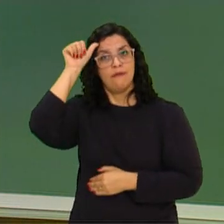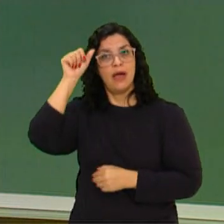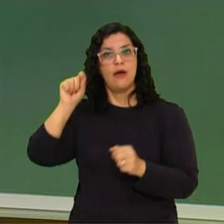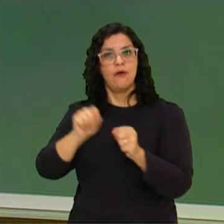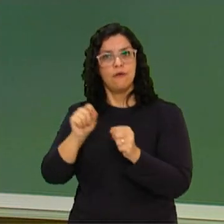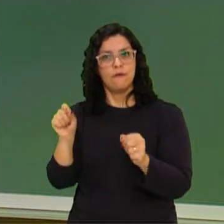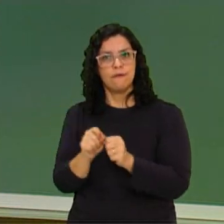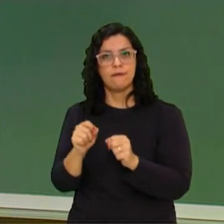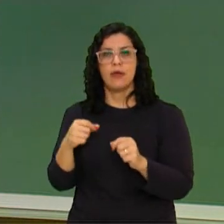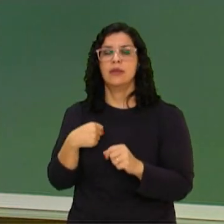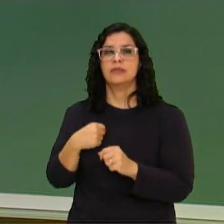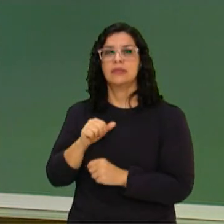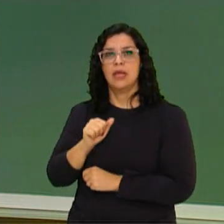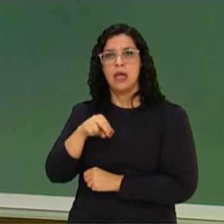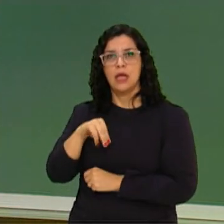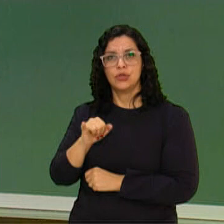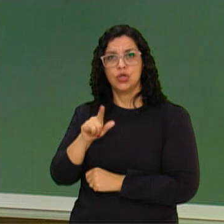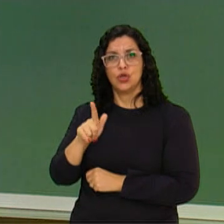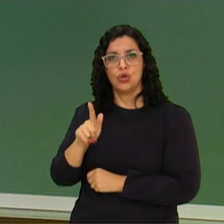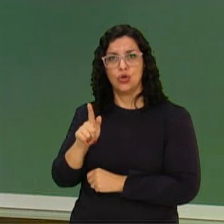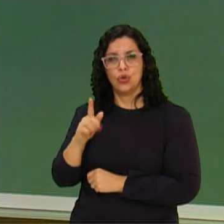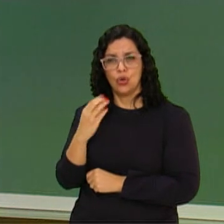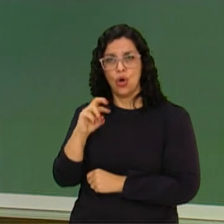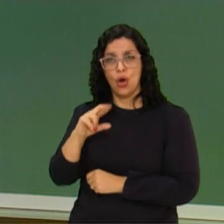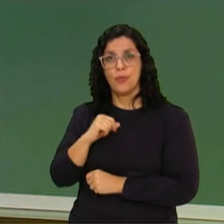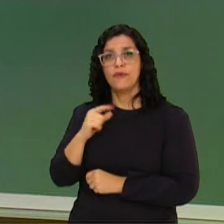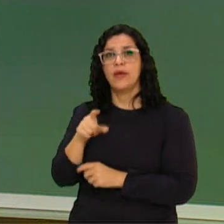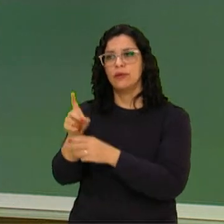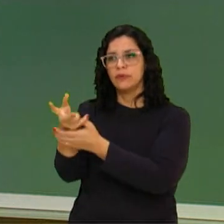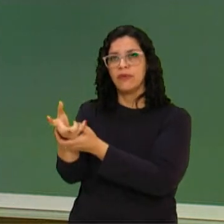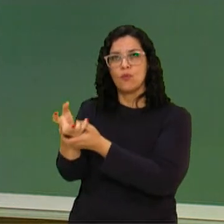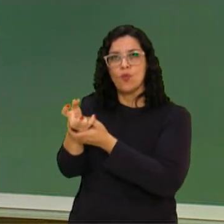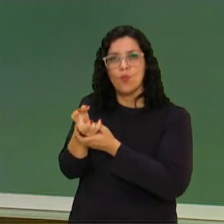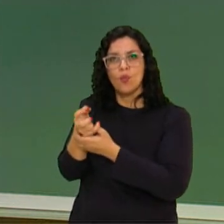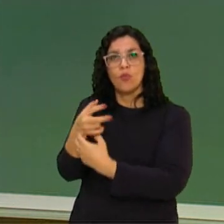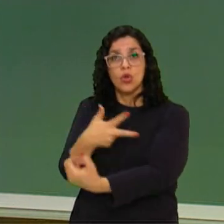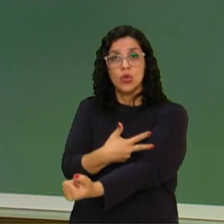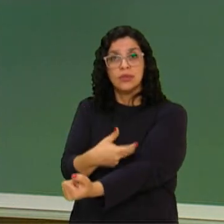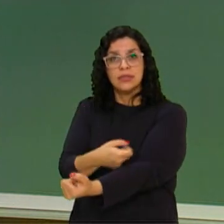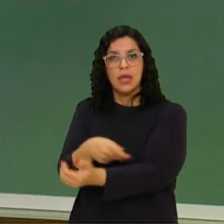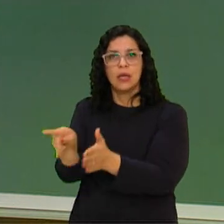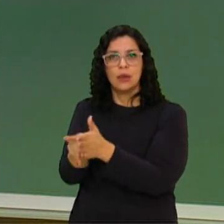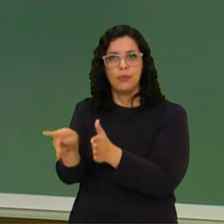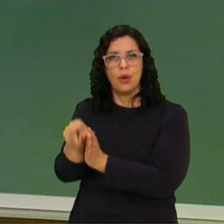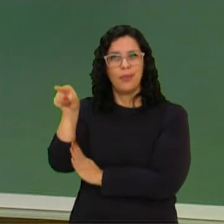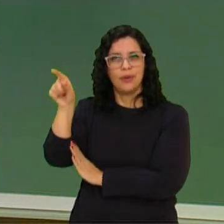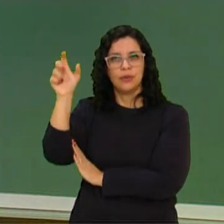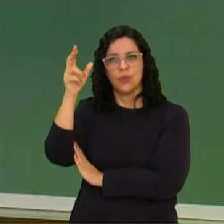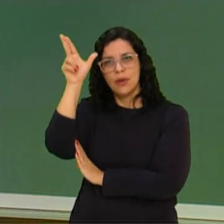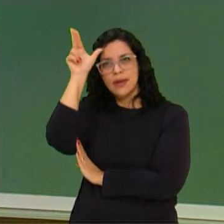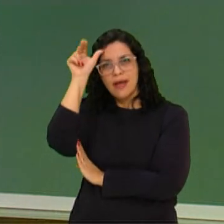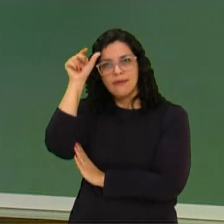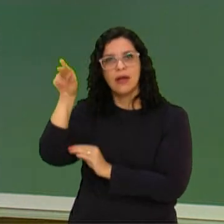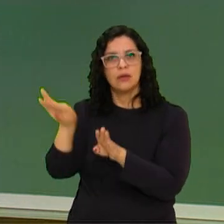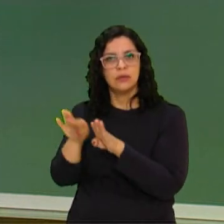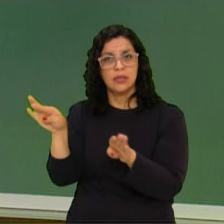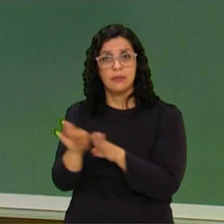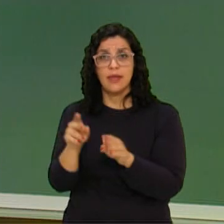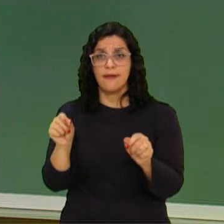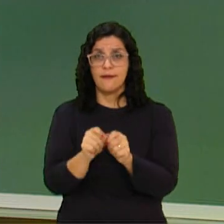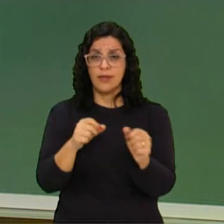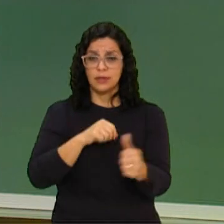coletar o sangue do cavalo por centrifugação, vão obter apenas os anticorpos e vão inocular na pessoa, né? no paciente lá que está